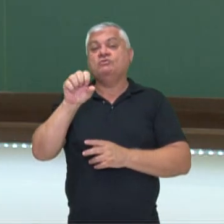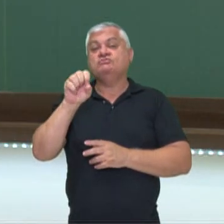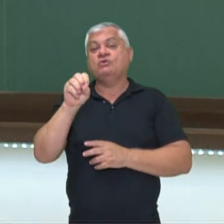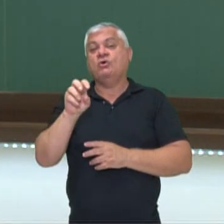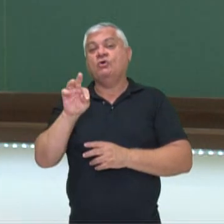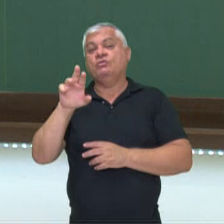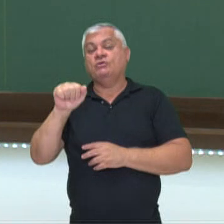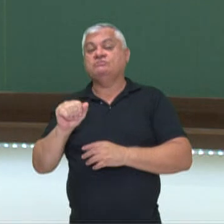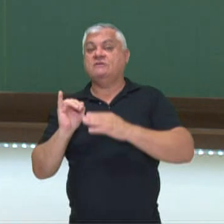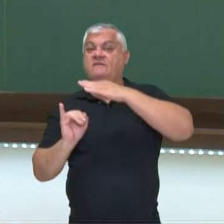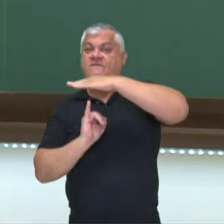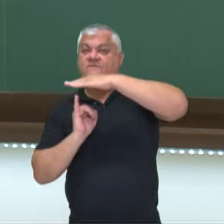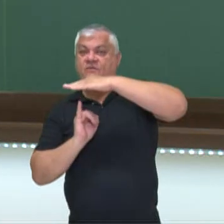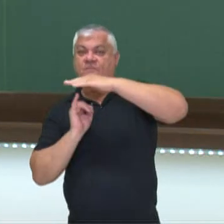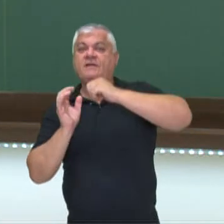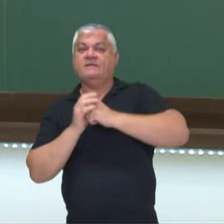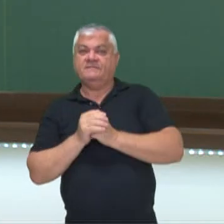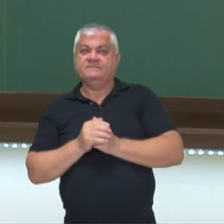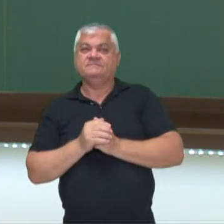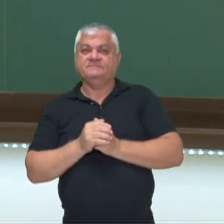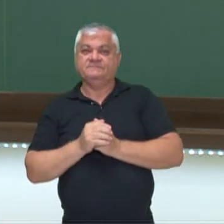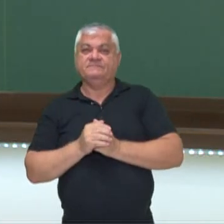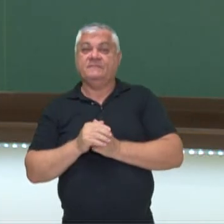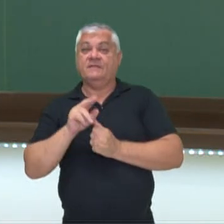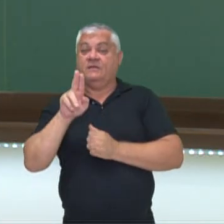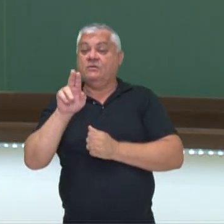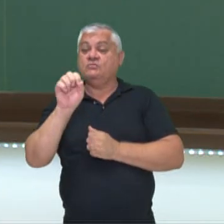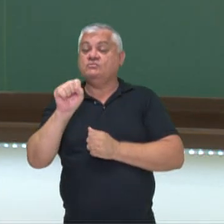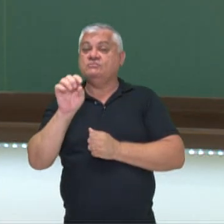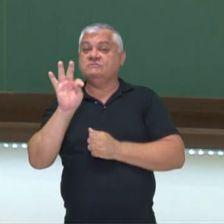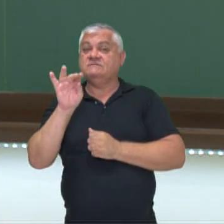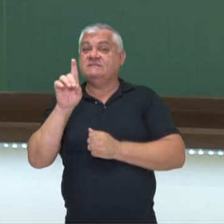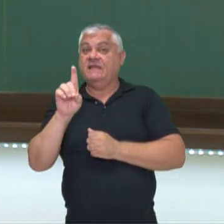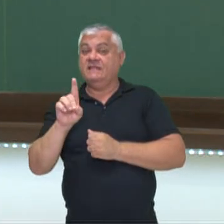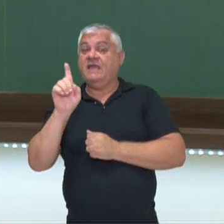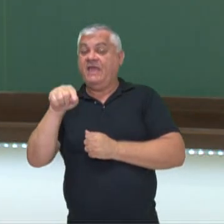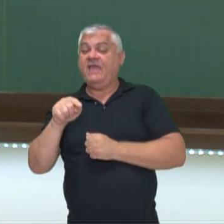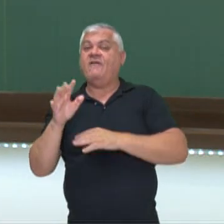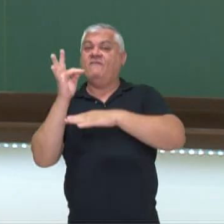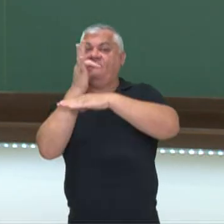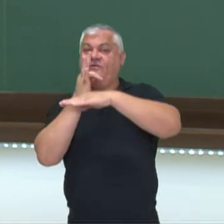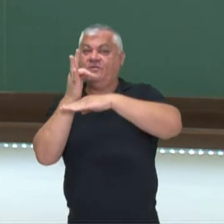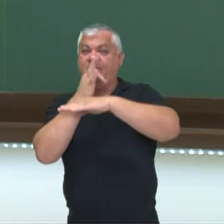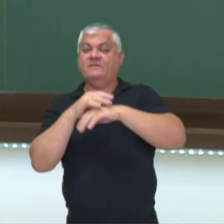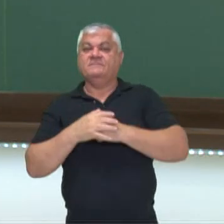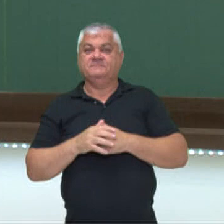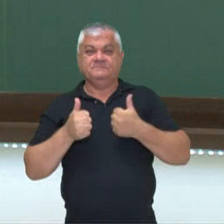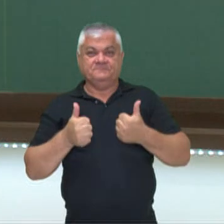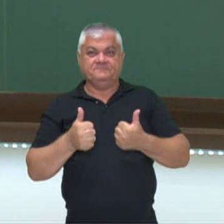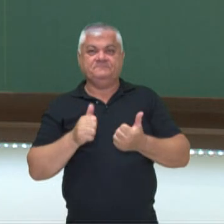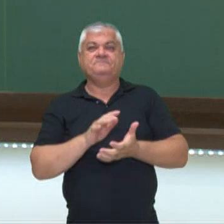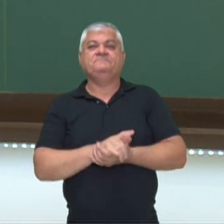e usted e ustedes em situações formais. Isto é bem importante. Muy bien?